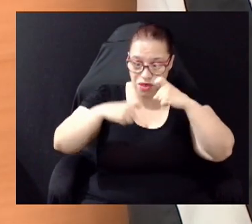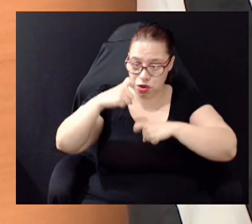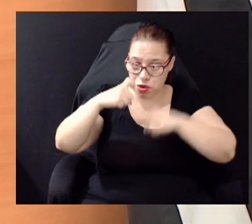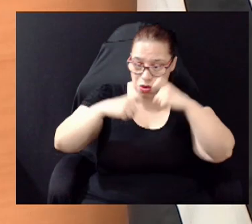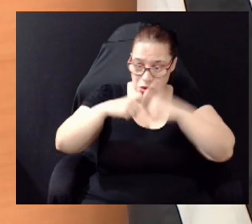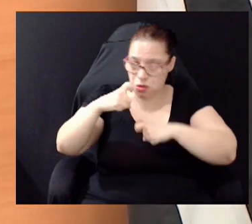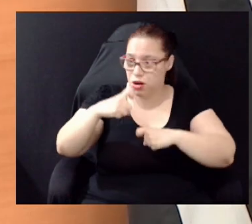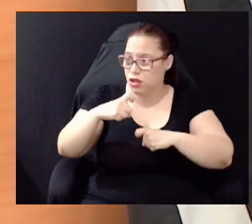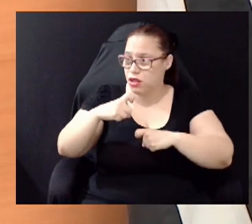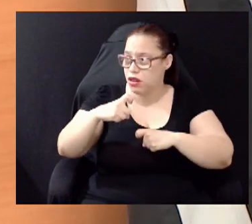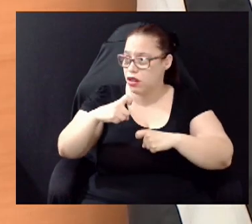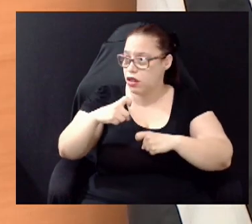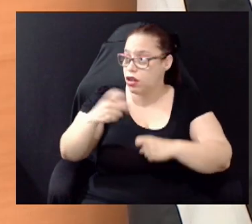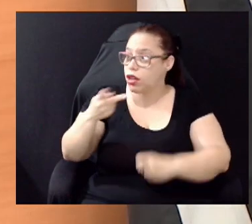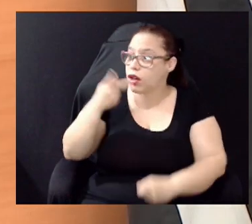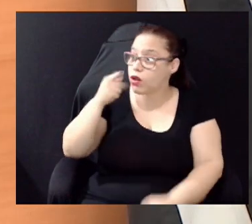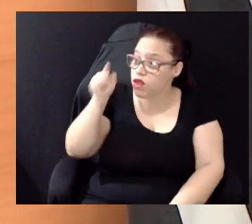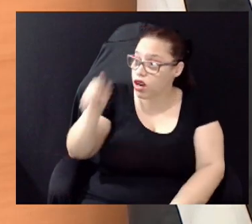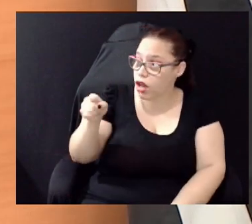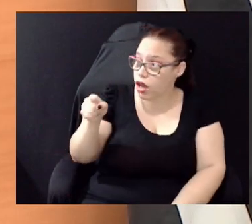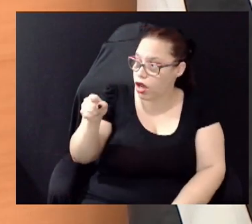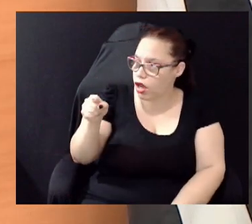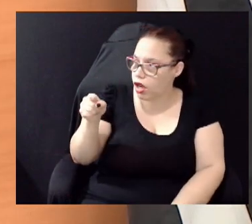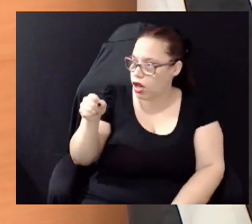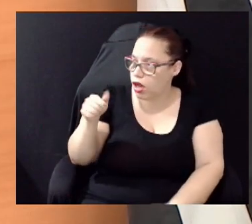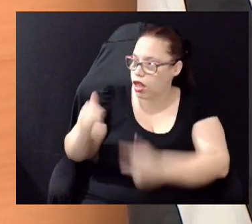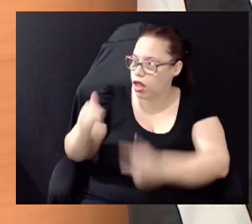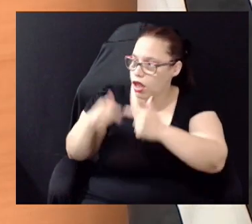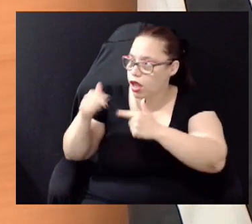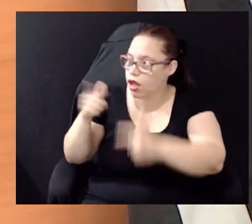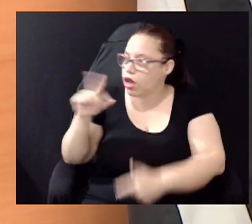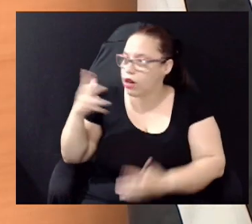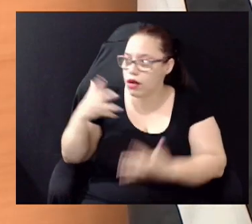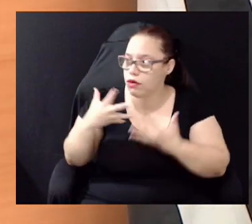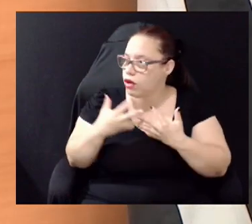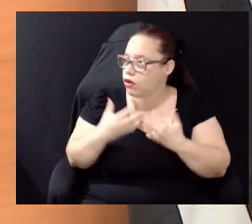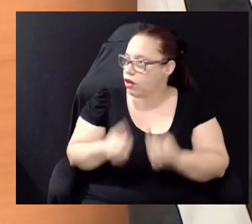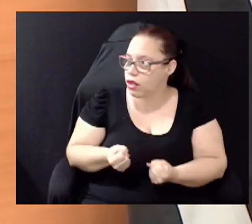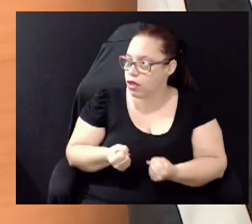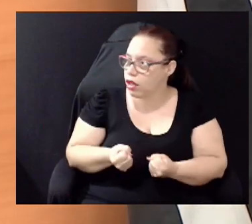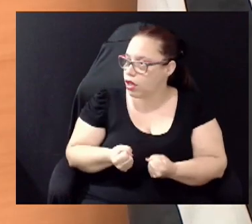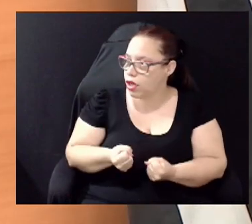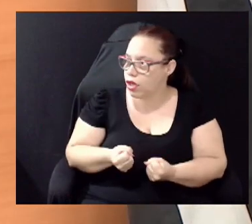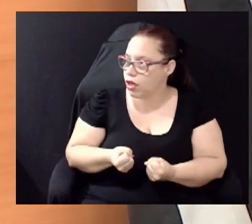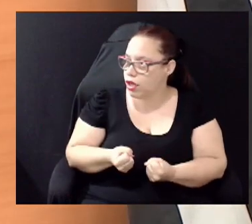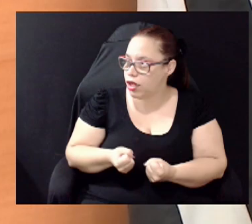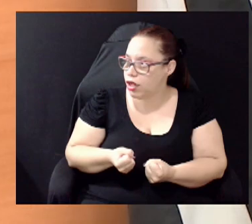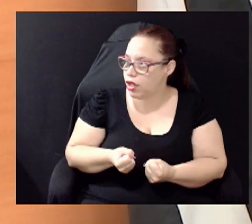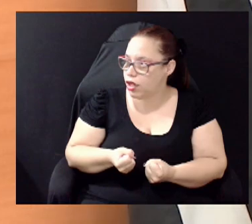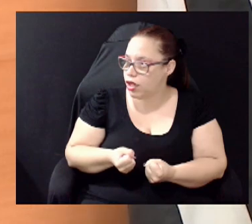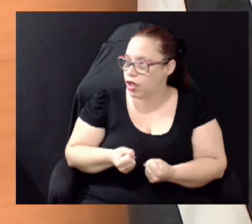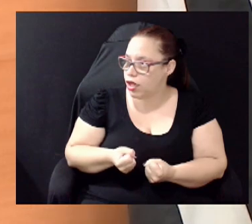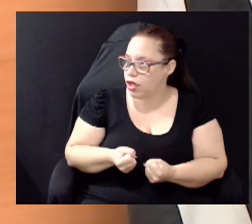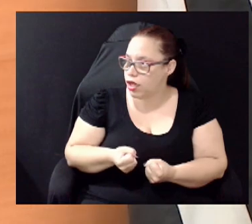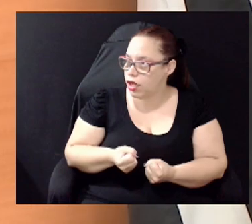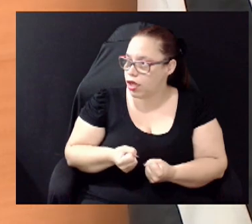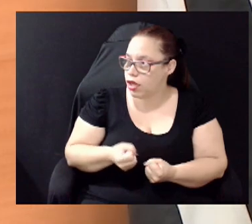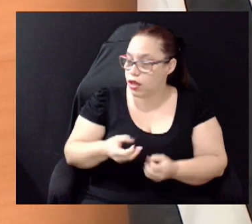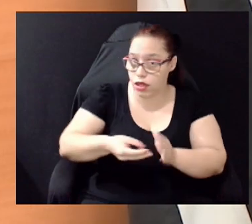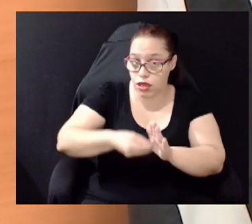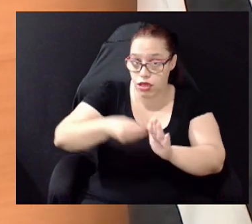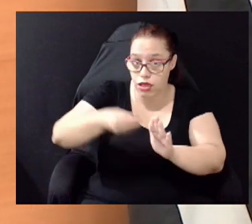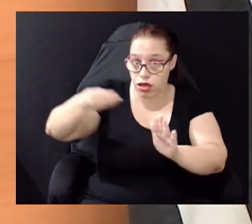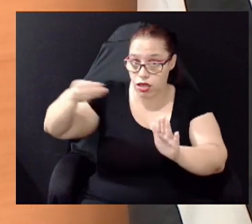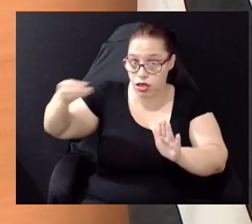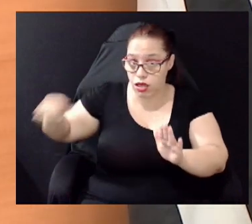te falar que no serviço que ela trabalha, ela não foi acolhida, foi tirado para fora e ele pedindo